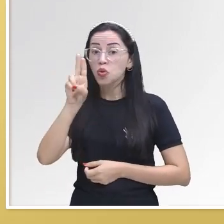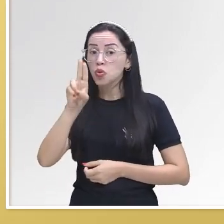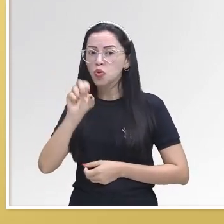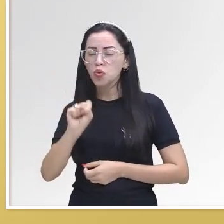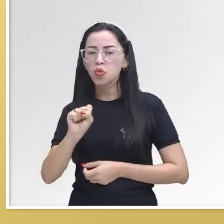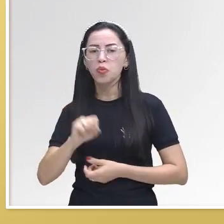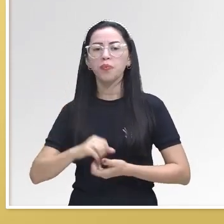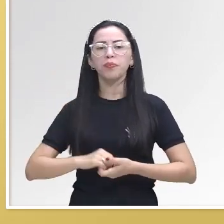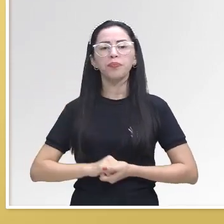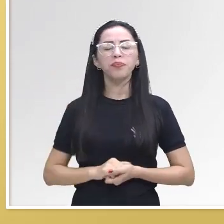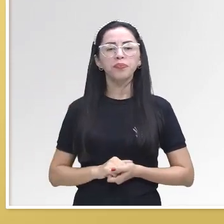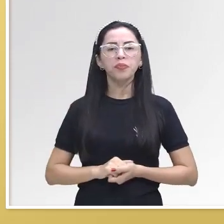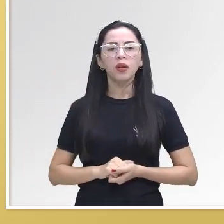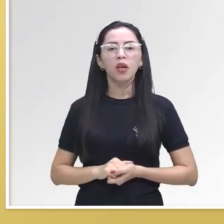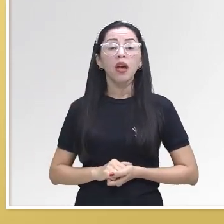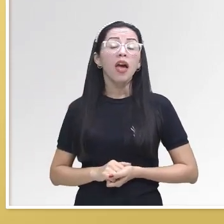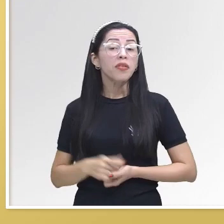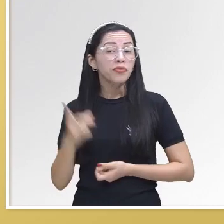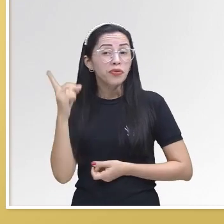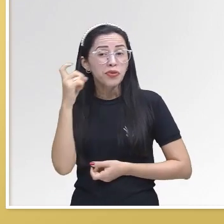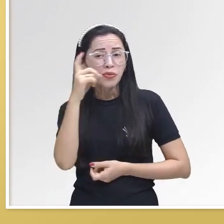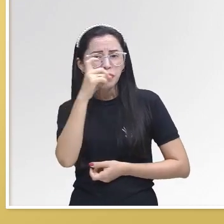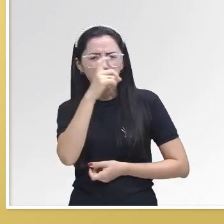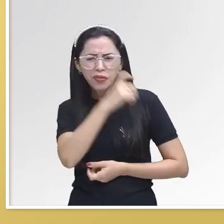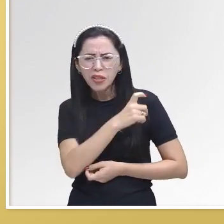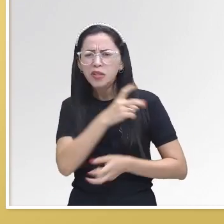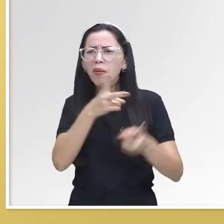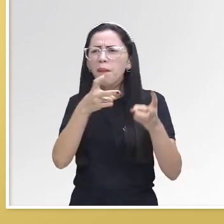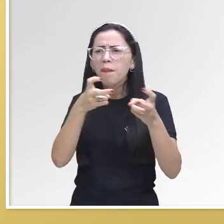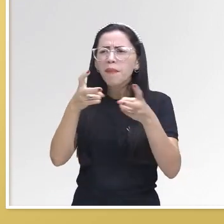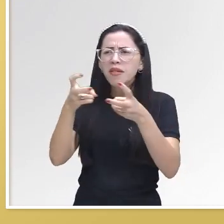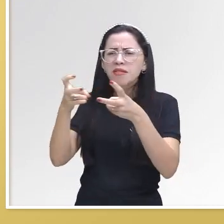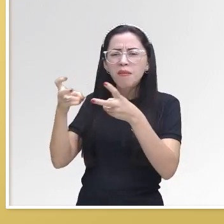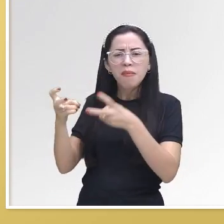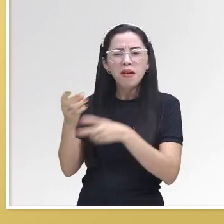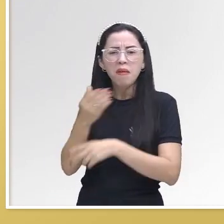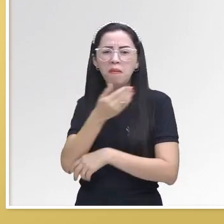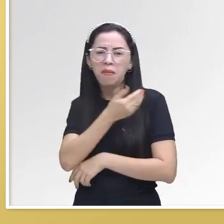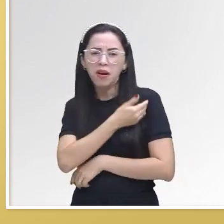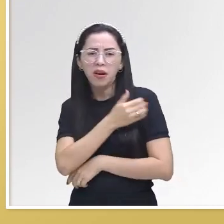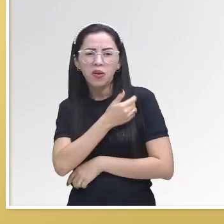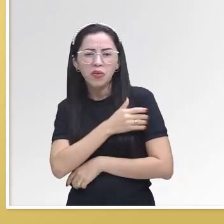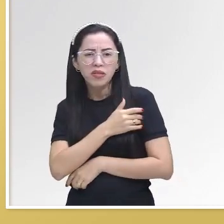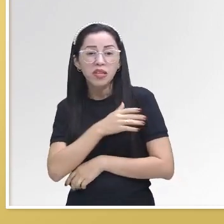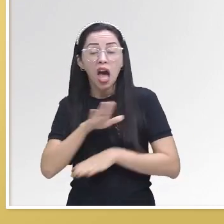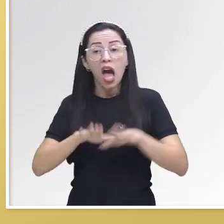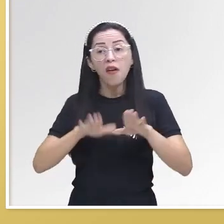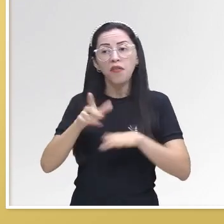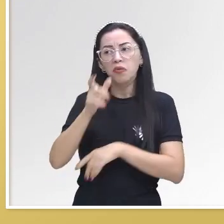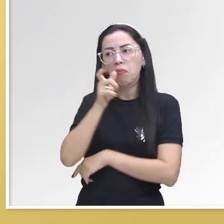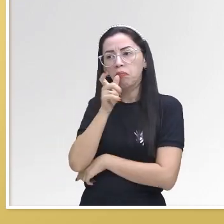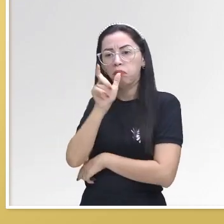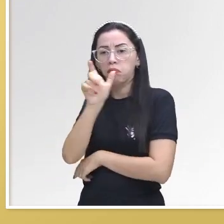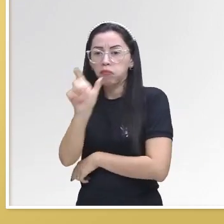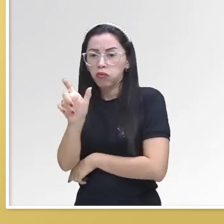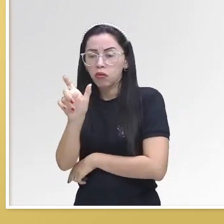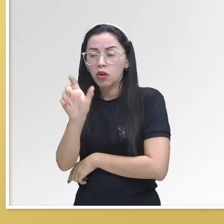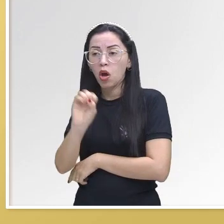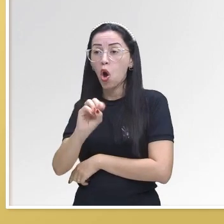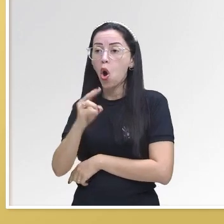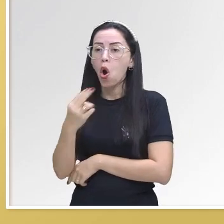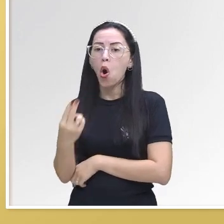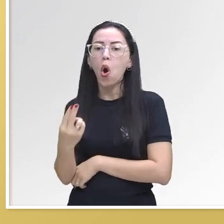difícil reconhecer esse tipo de violência. Ela pode se manifestar através de agressões explícitas ou através de